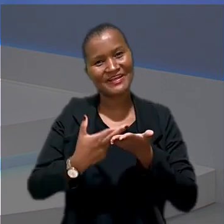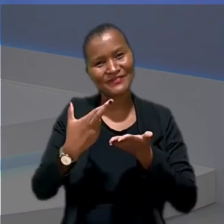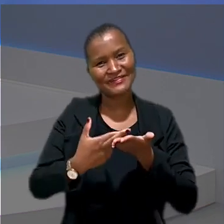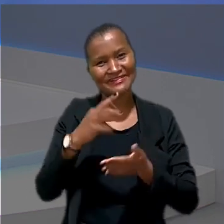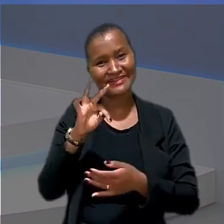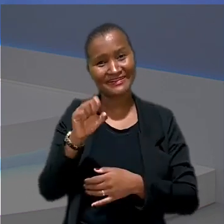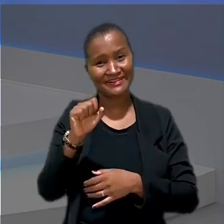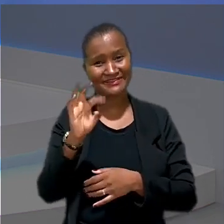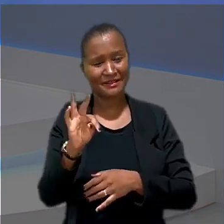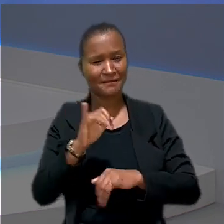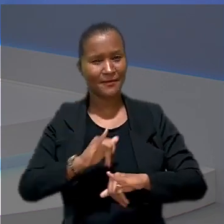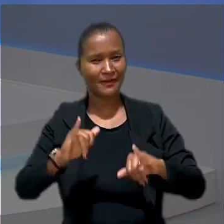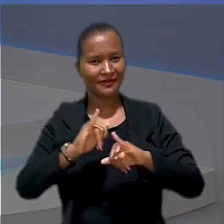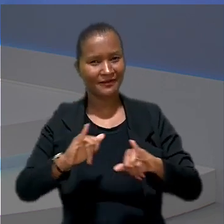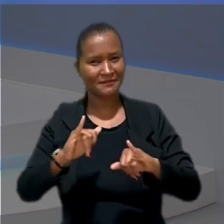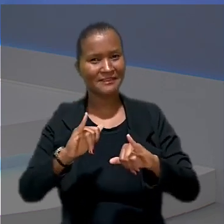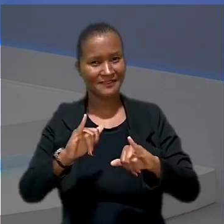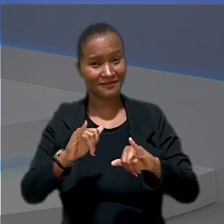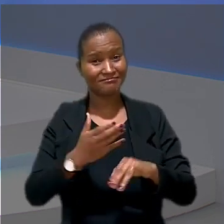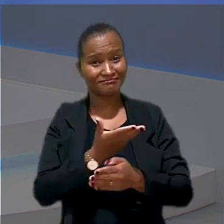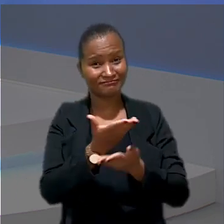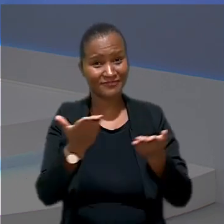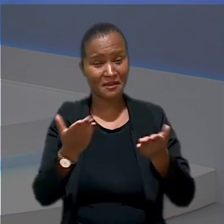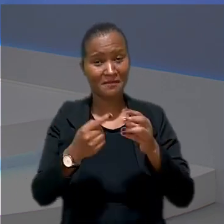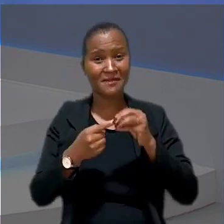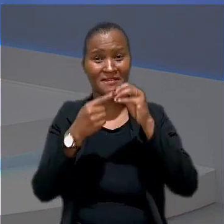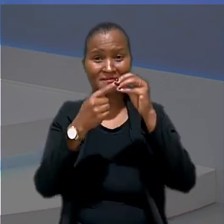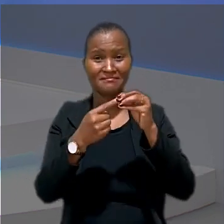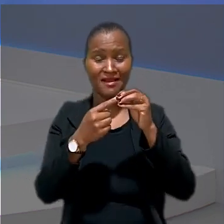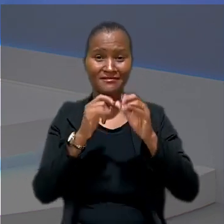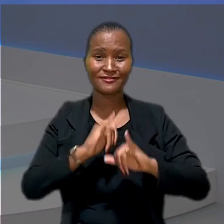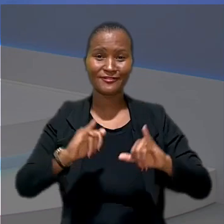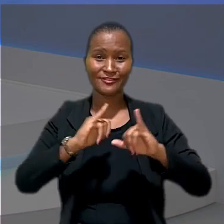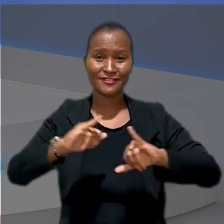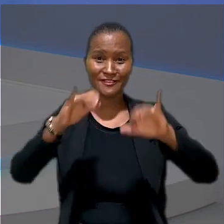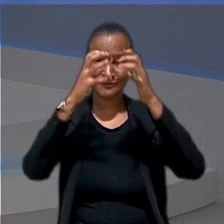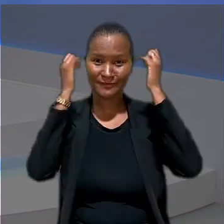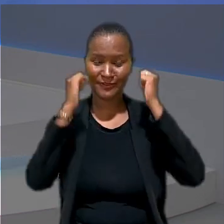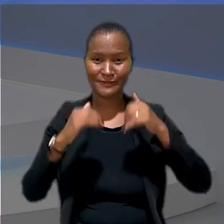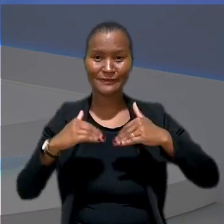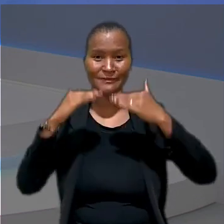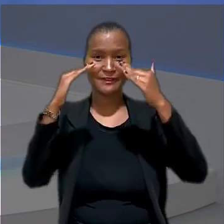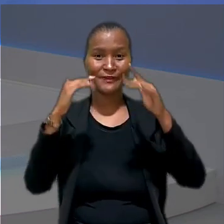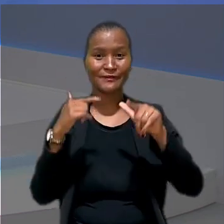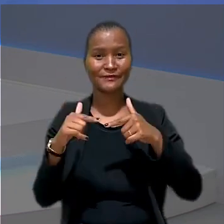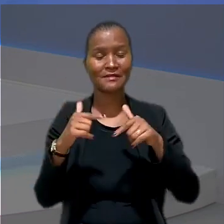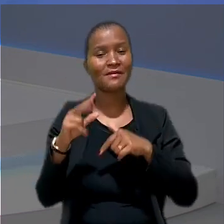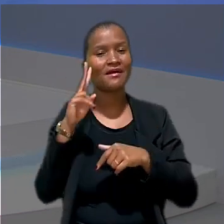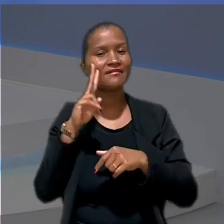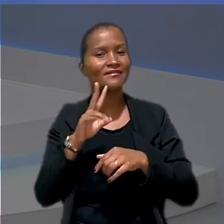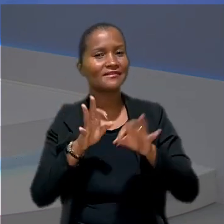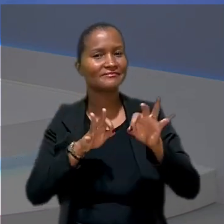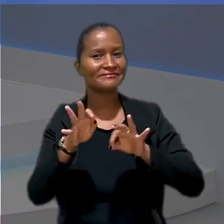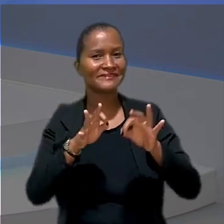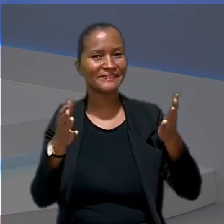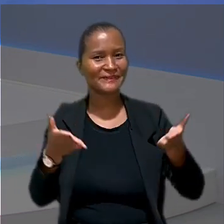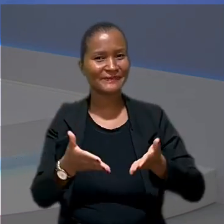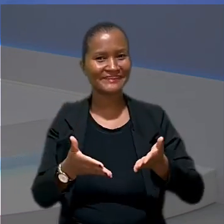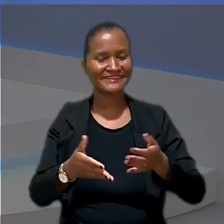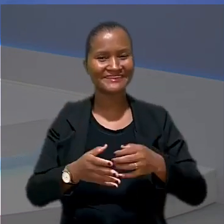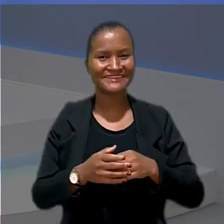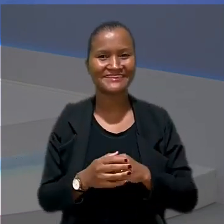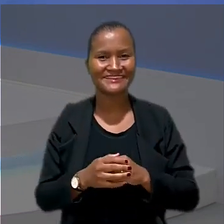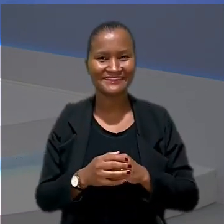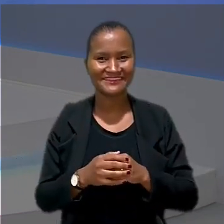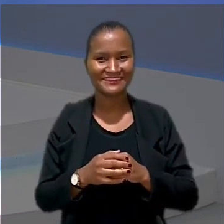Olá, está começando o Revista TST, o programa que leva até você as principais notícias do Tribunal Superior do Trabalho. Veja o que preparamos